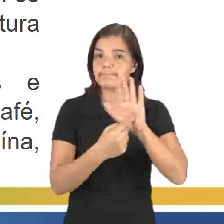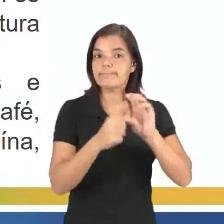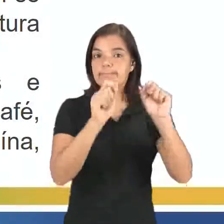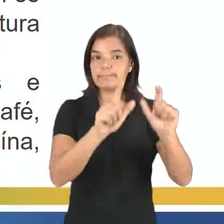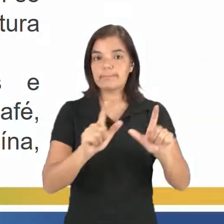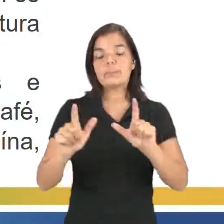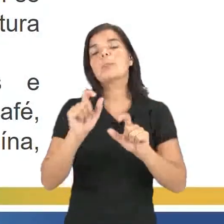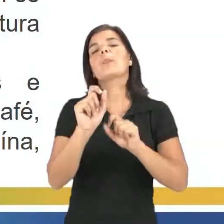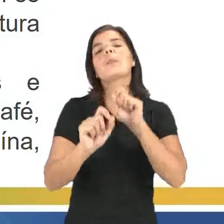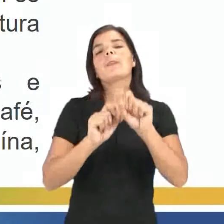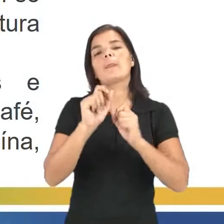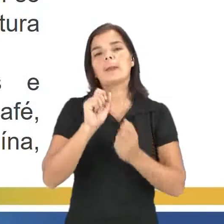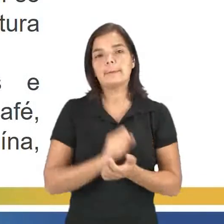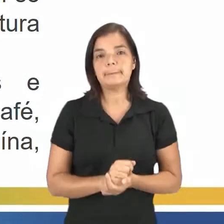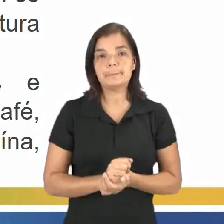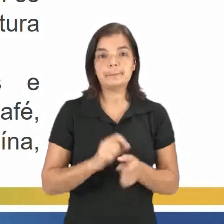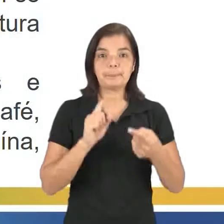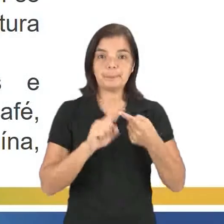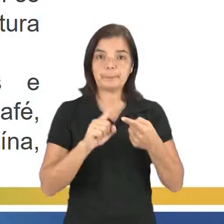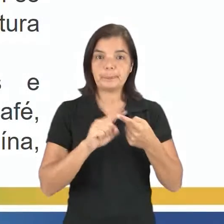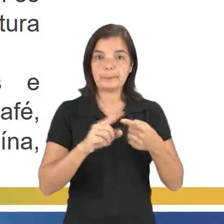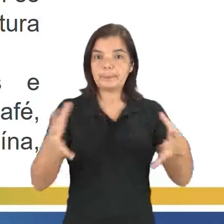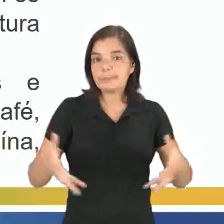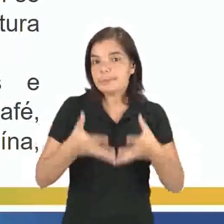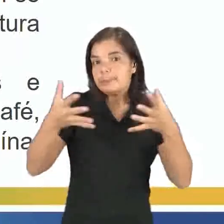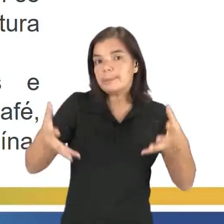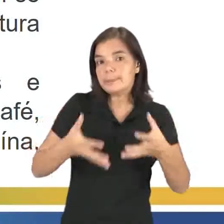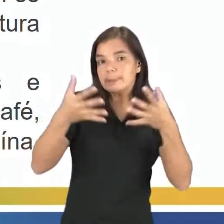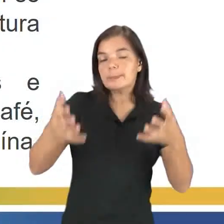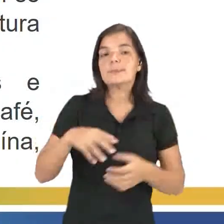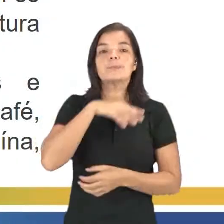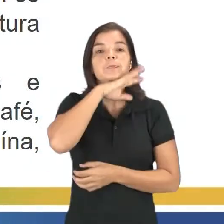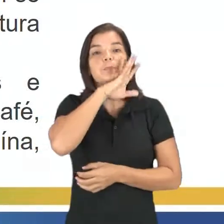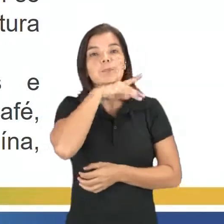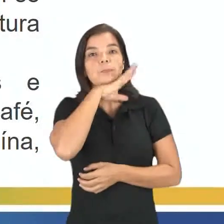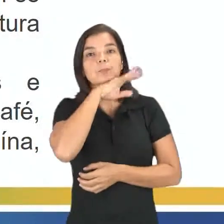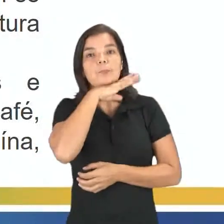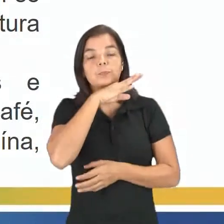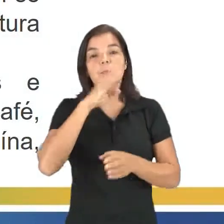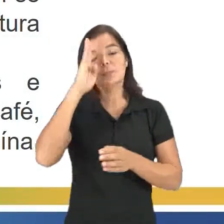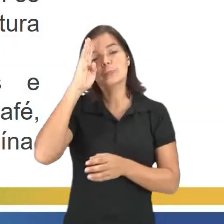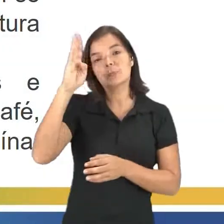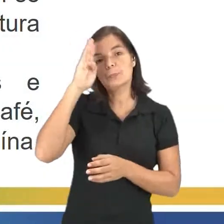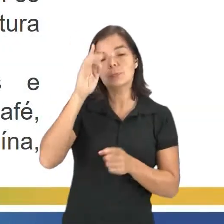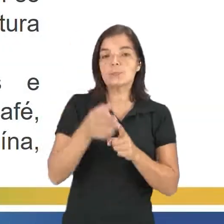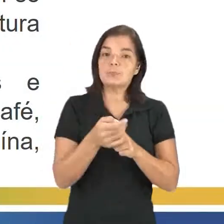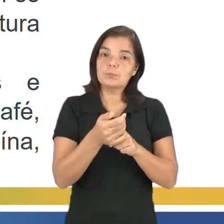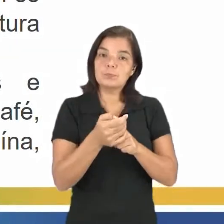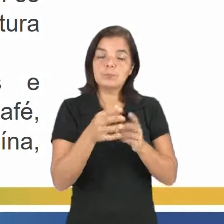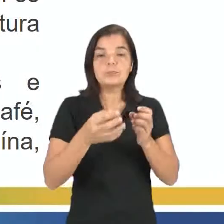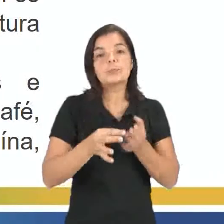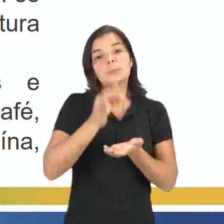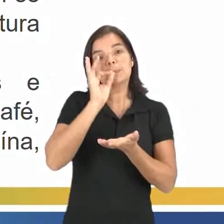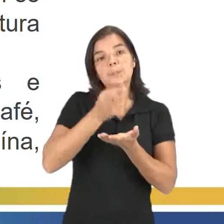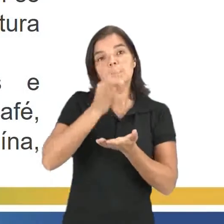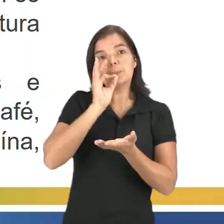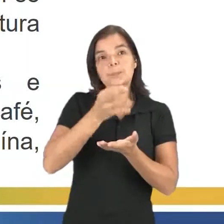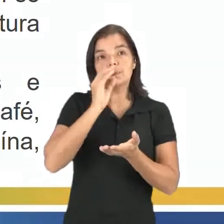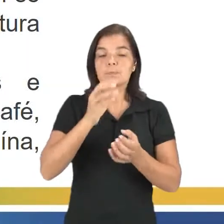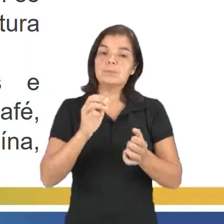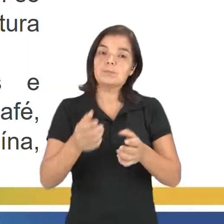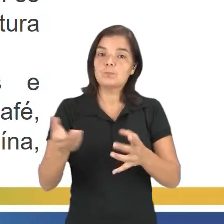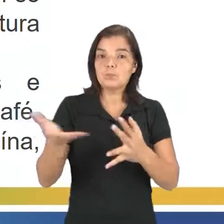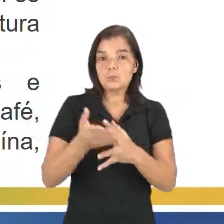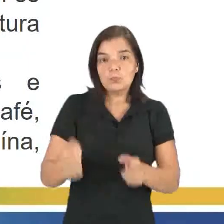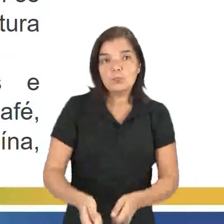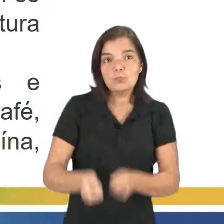destaque da agricultura familiar, nós temos os legumes, verduras, animais, sendo que os principais são milho, café, mandioca, feijão,